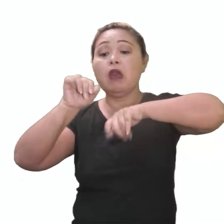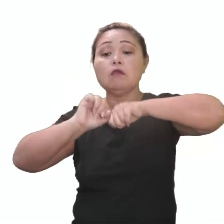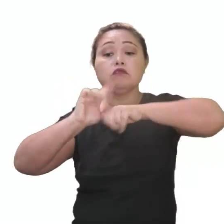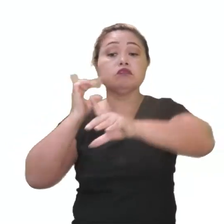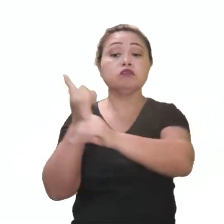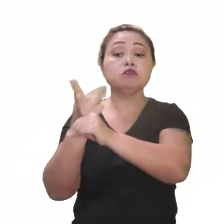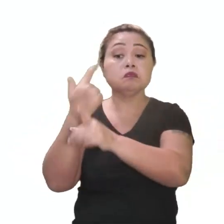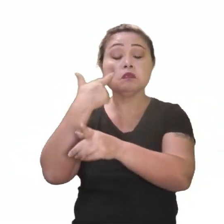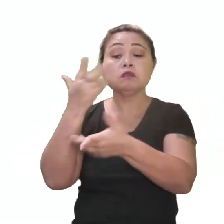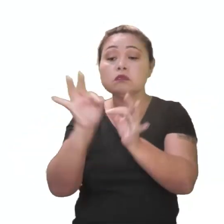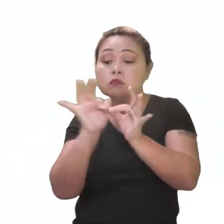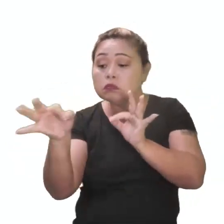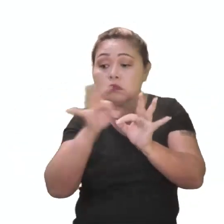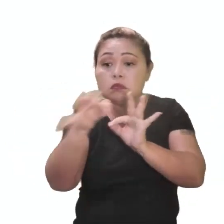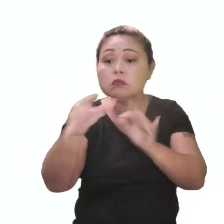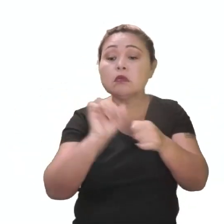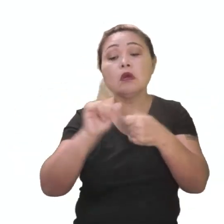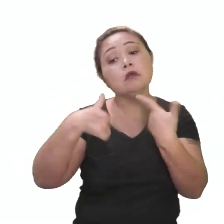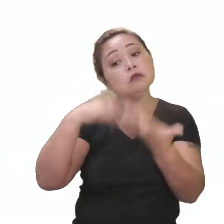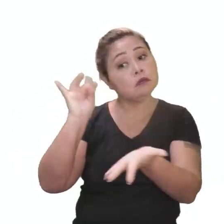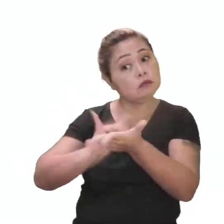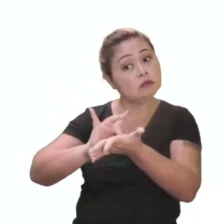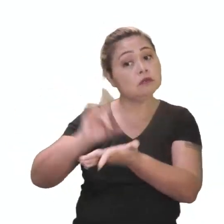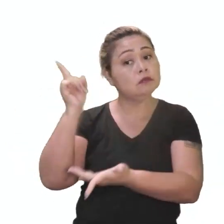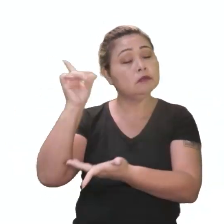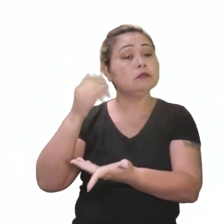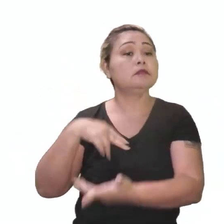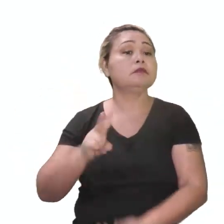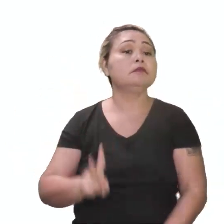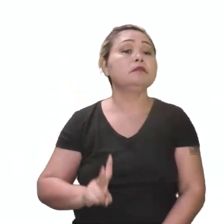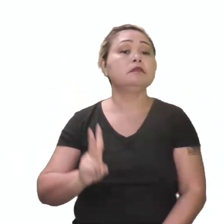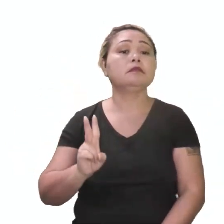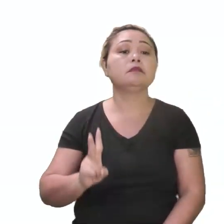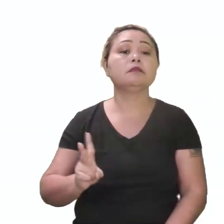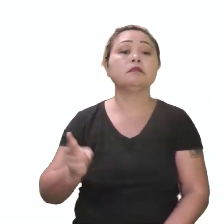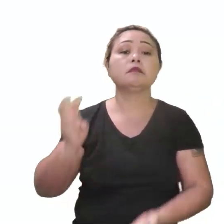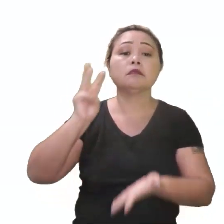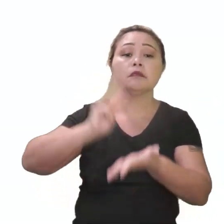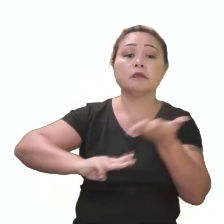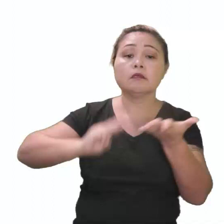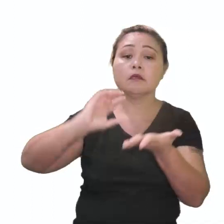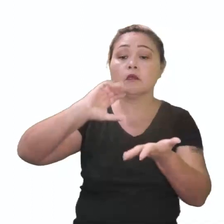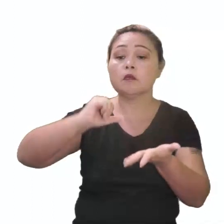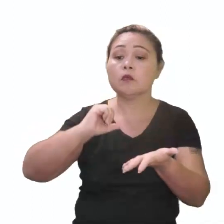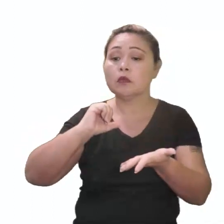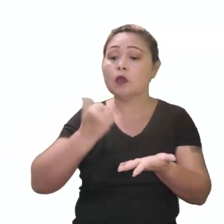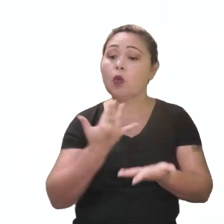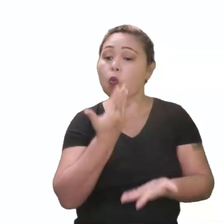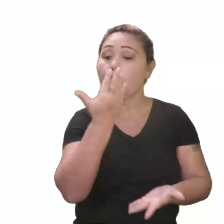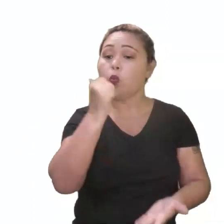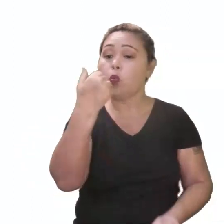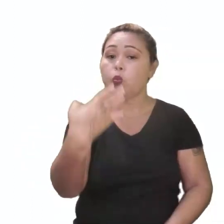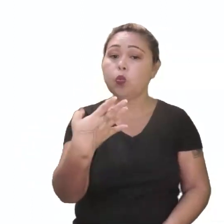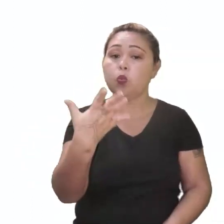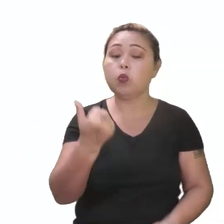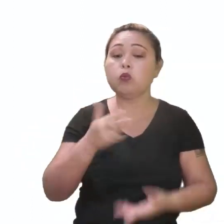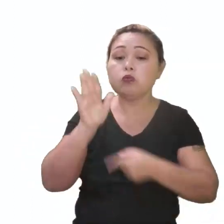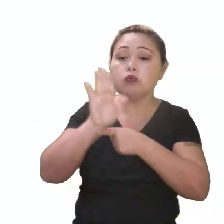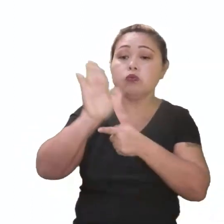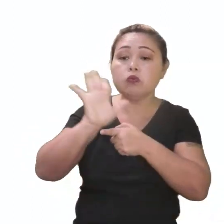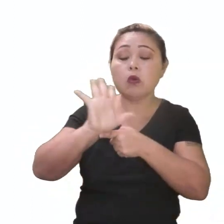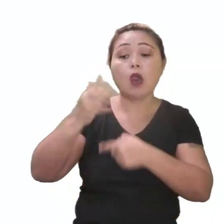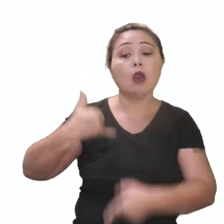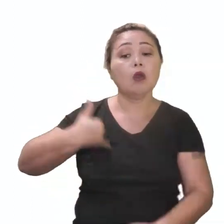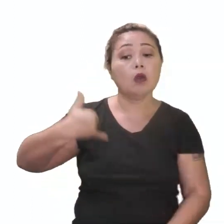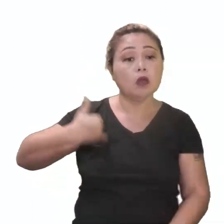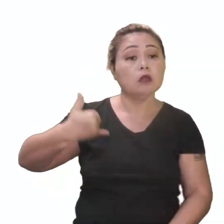que você encontrou ali, eles vão medindo tudo isso. Então ela é verdadeira. O método de carbono 14 auxilia na determinação da